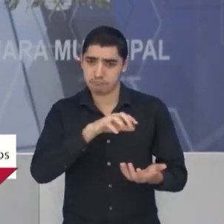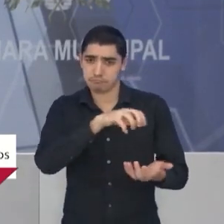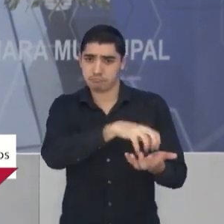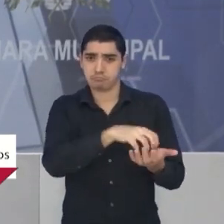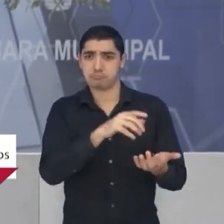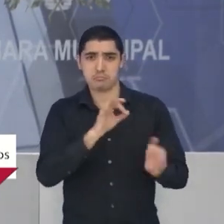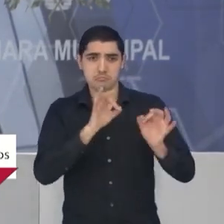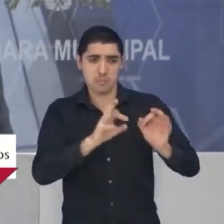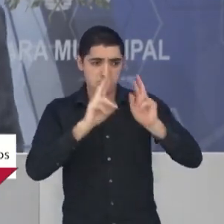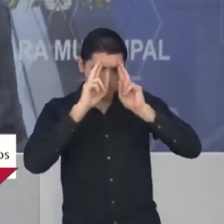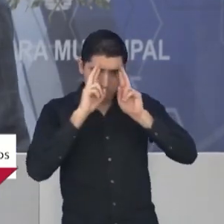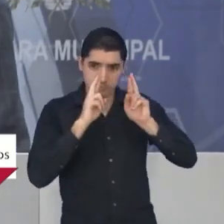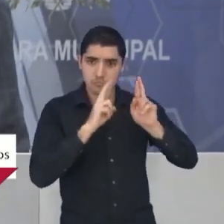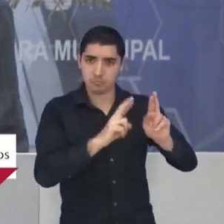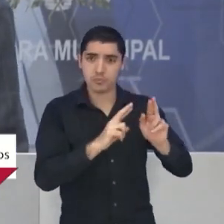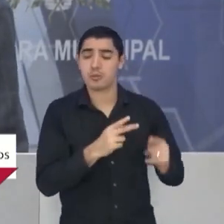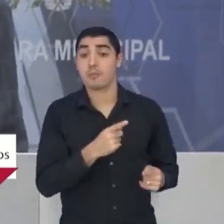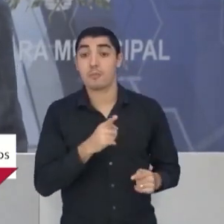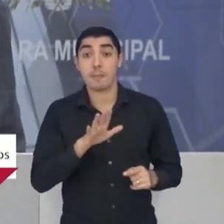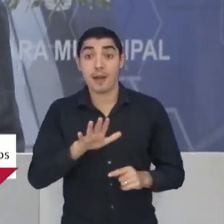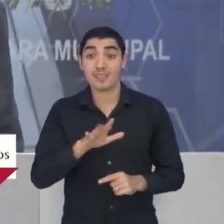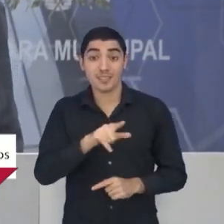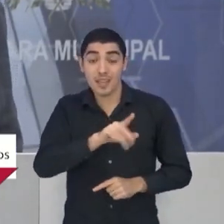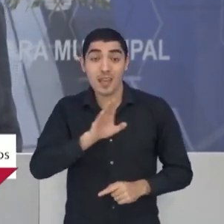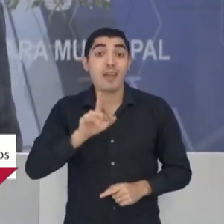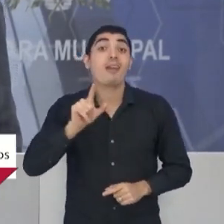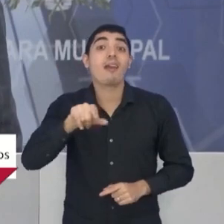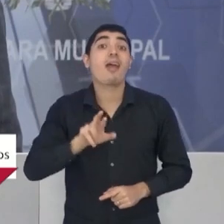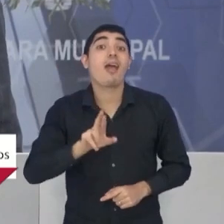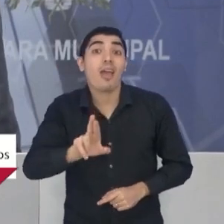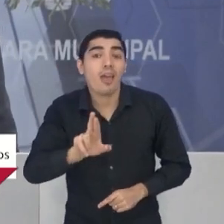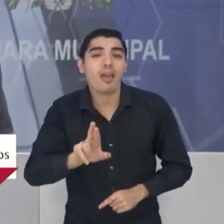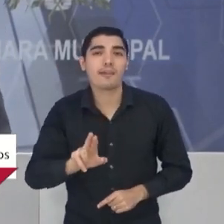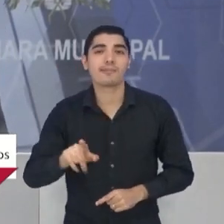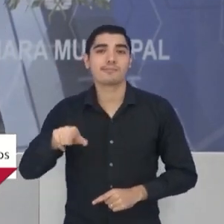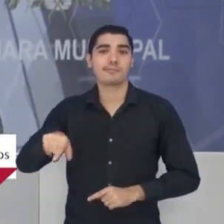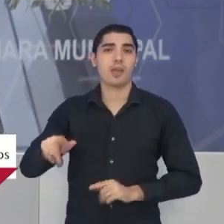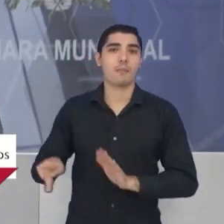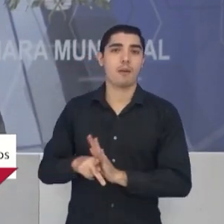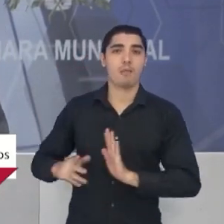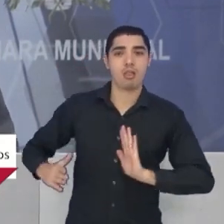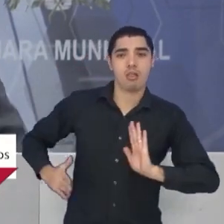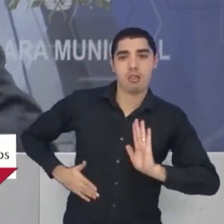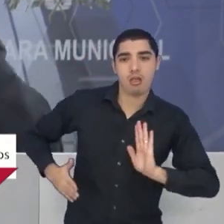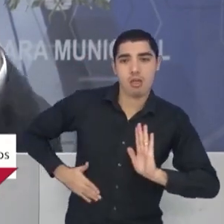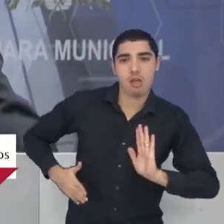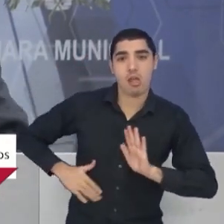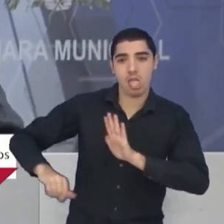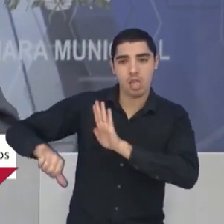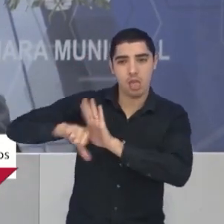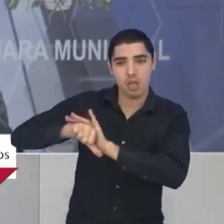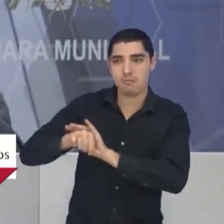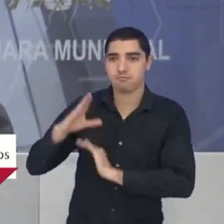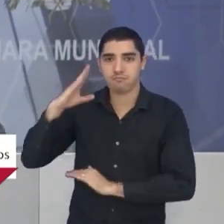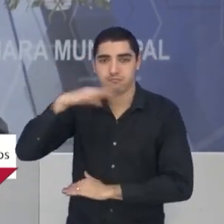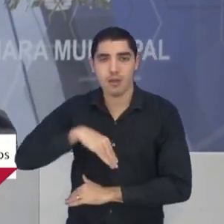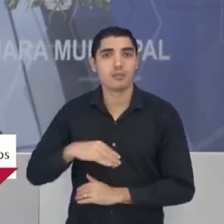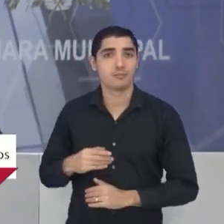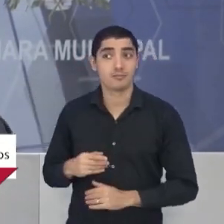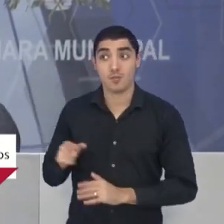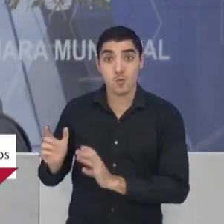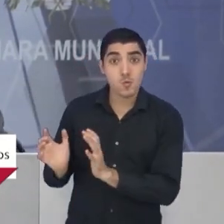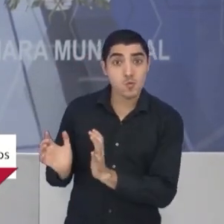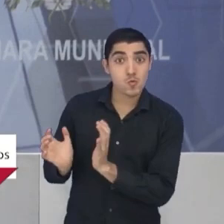pelo crime organizado Então se chega lá se qualifica para